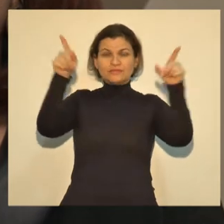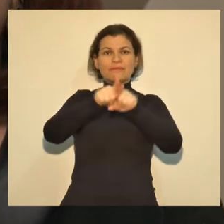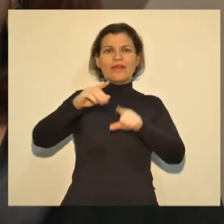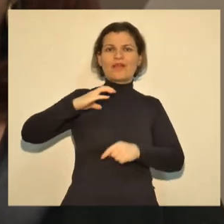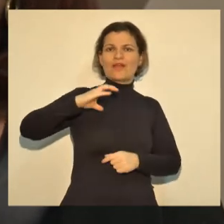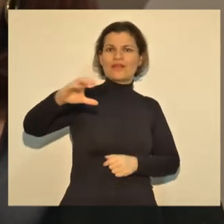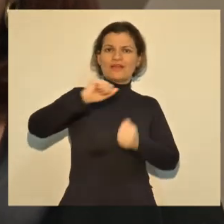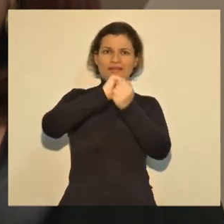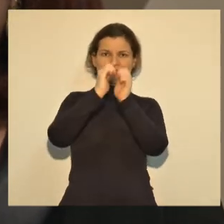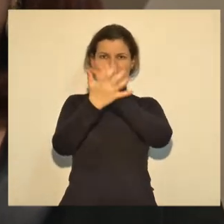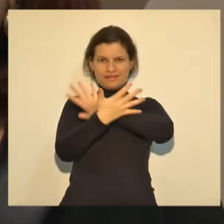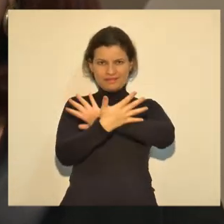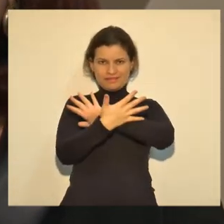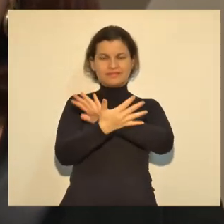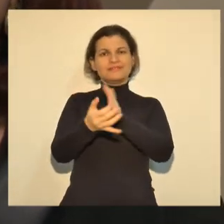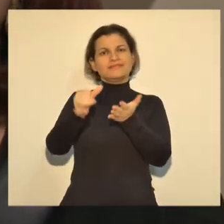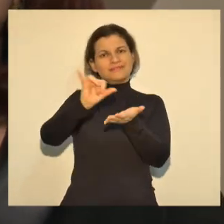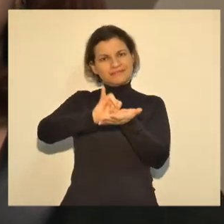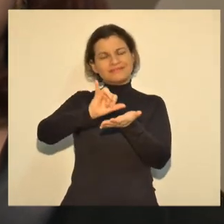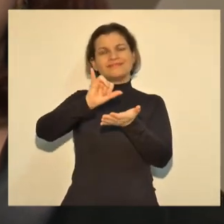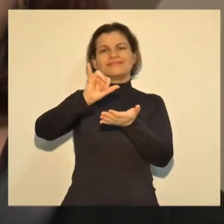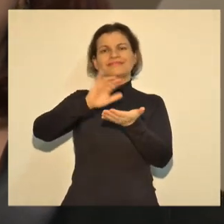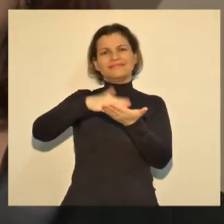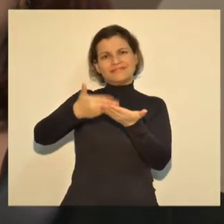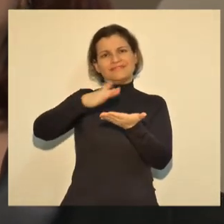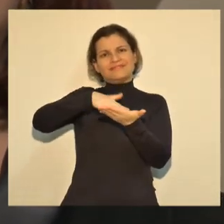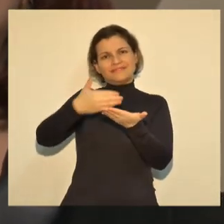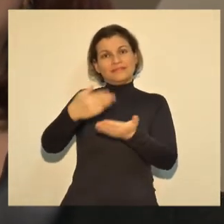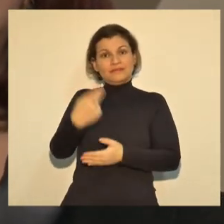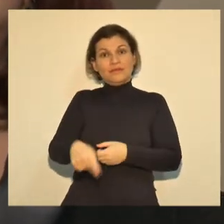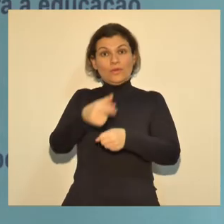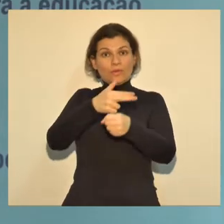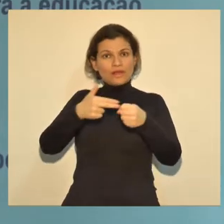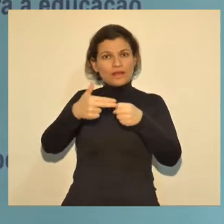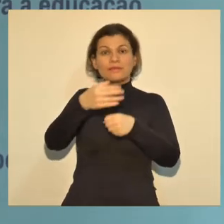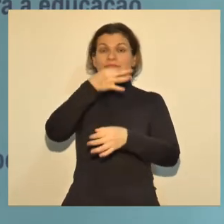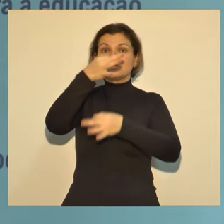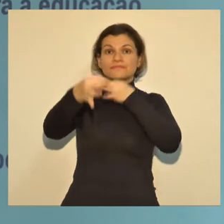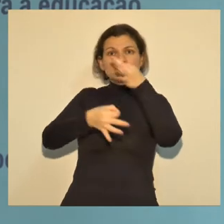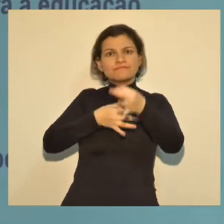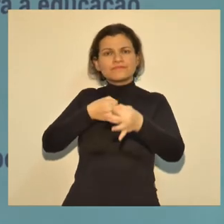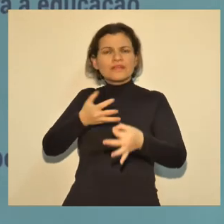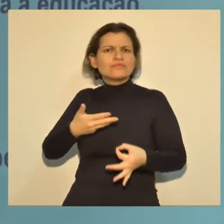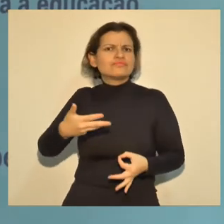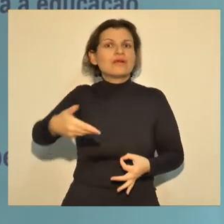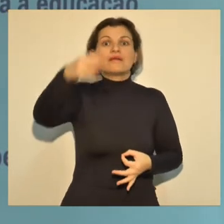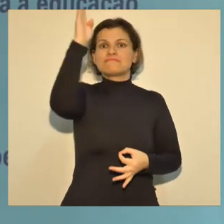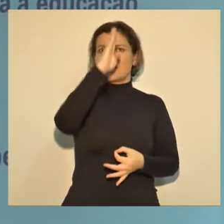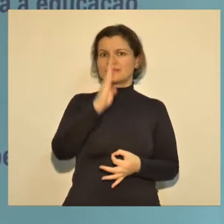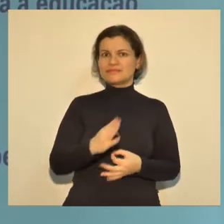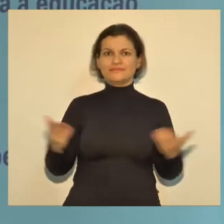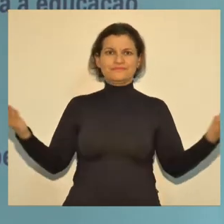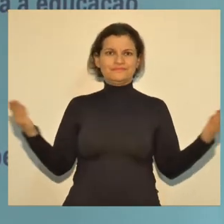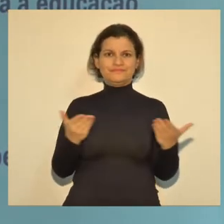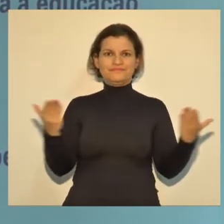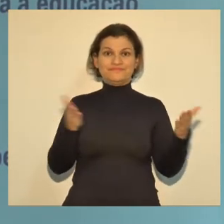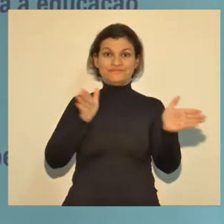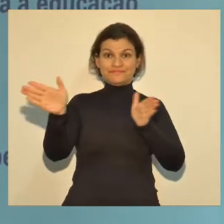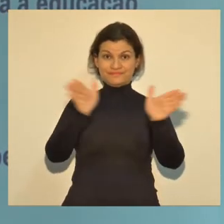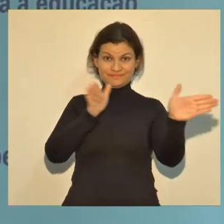e coordena a Central de Tradutores e Intérpretes de Libras na Unicamp, comenta avanços brasileiros recentes